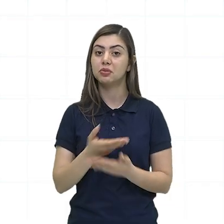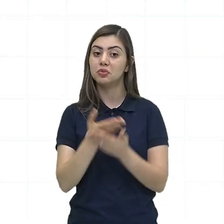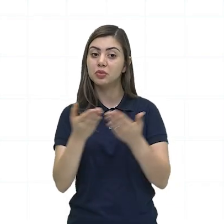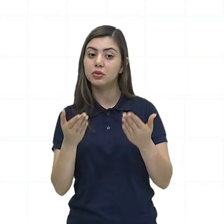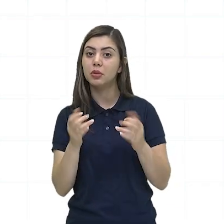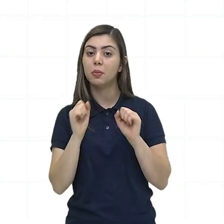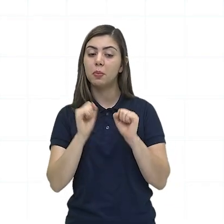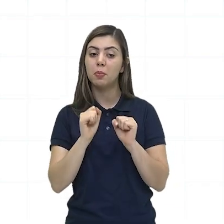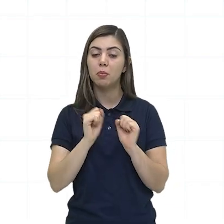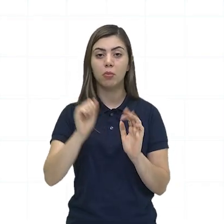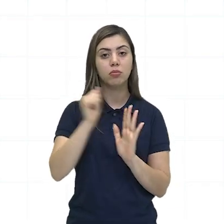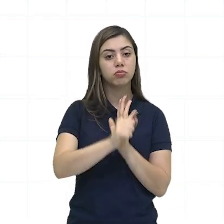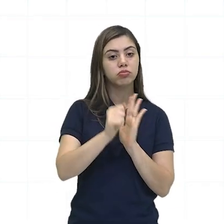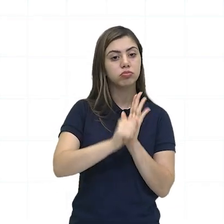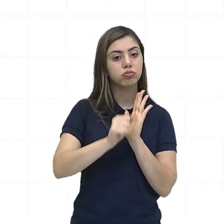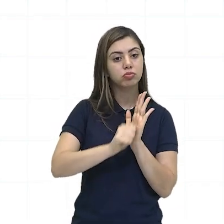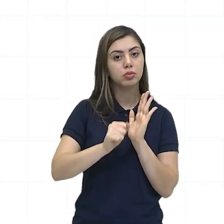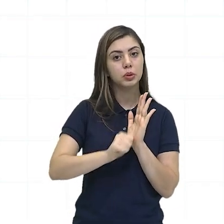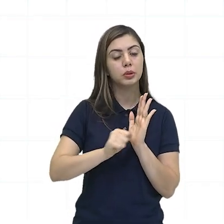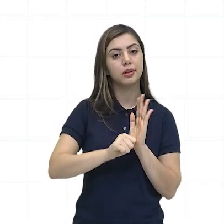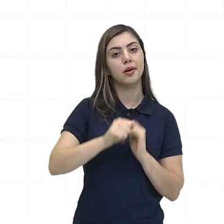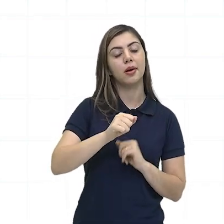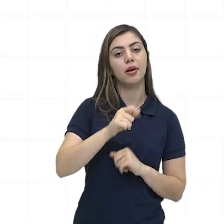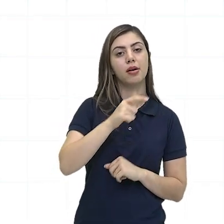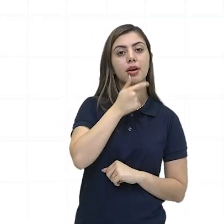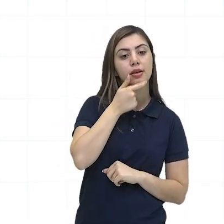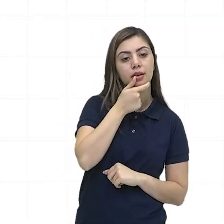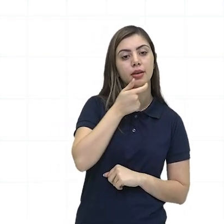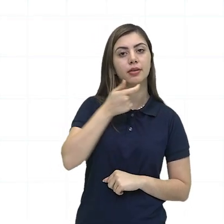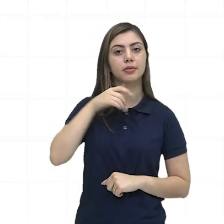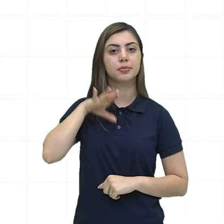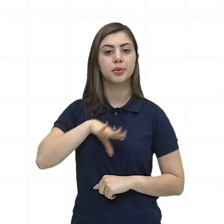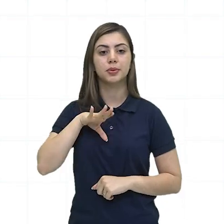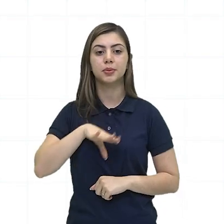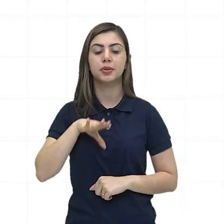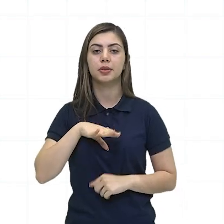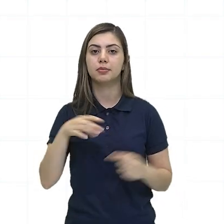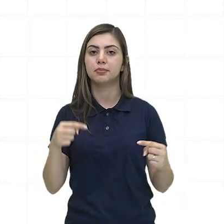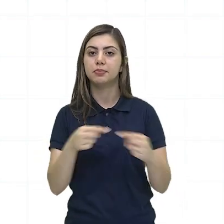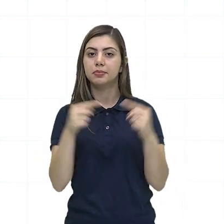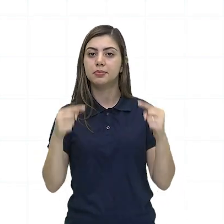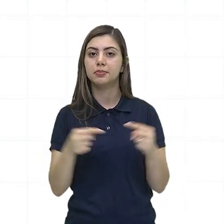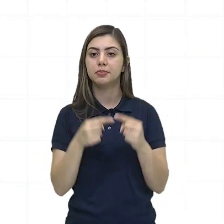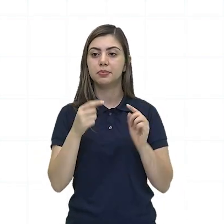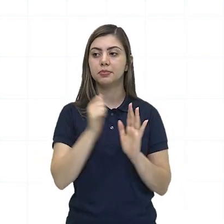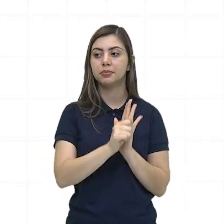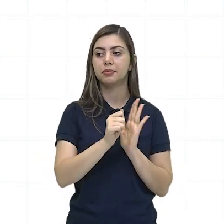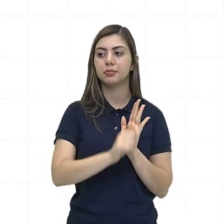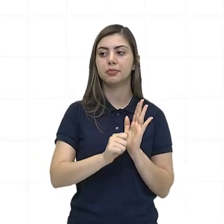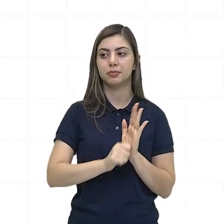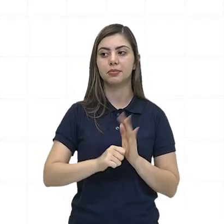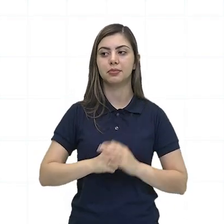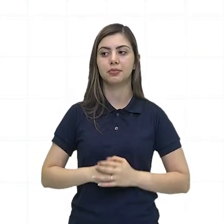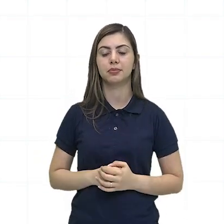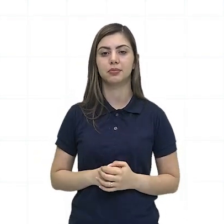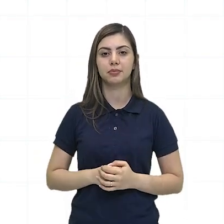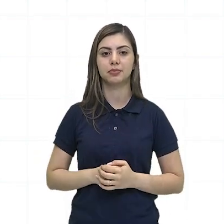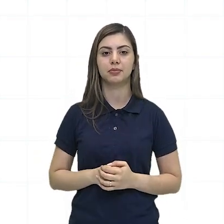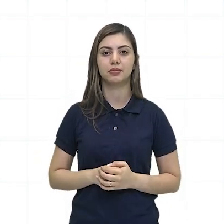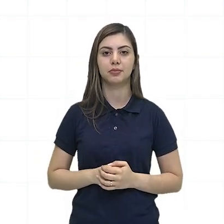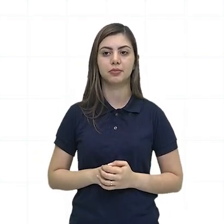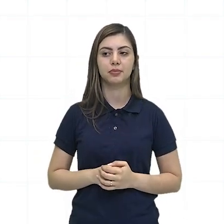vocês repetirem, anotarem. Nose rings. E temos também mais